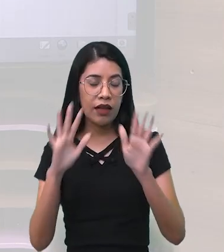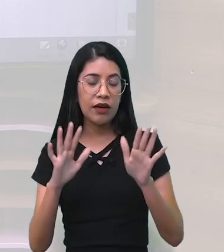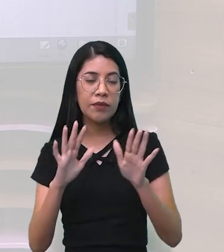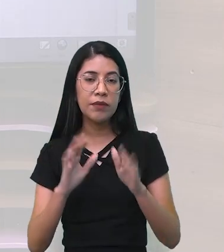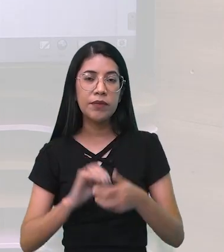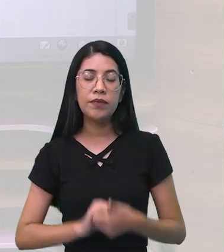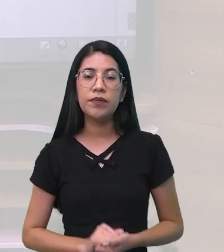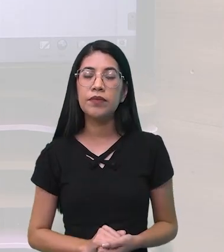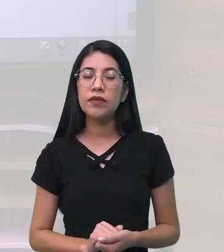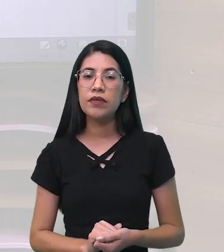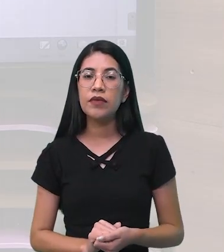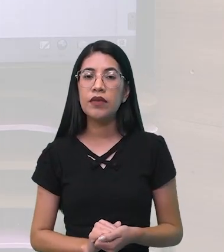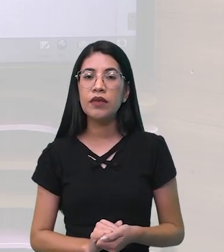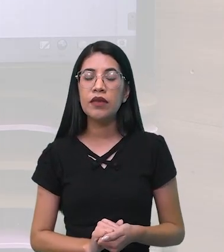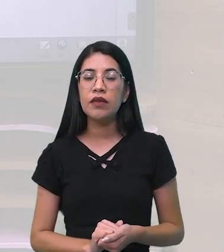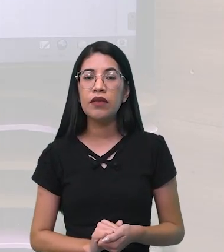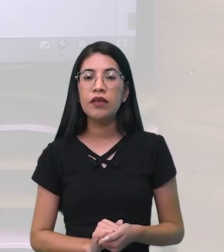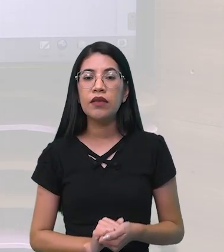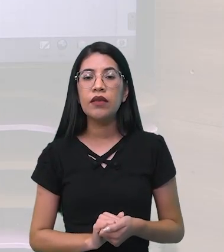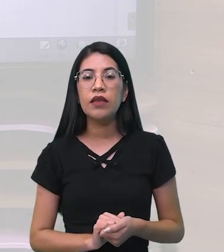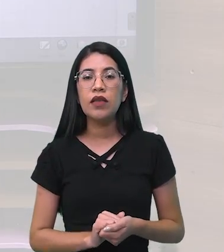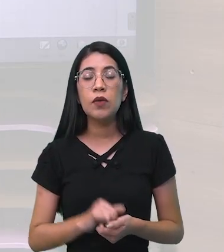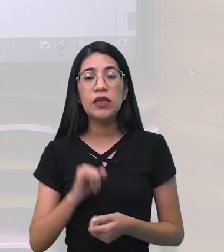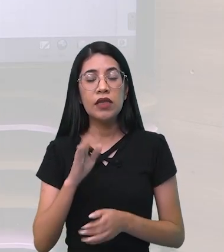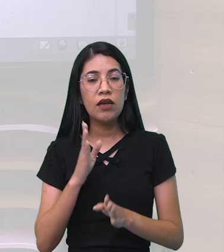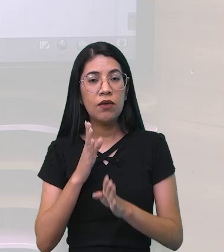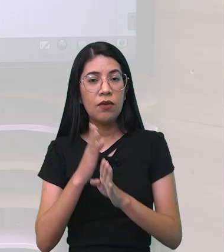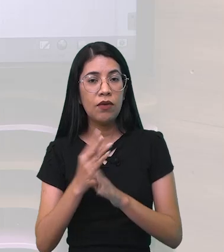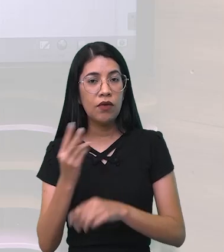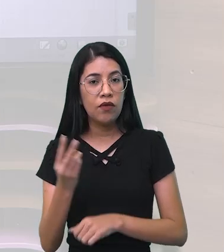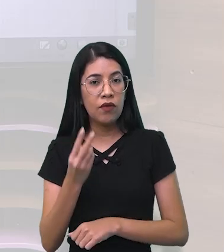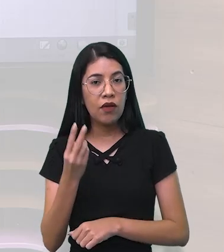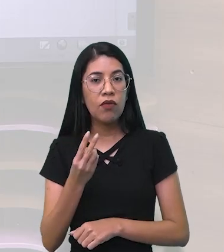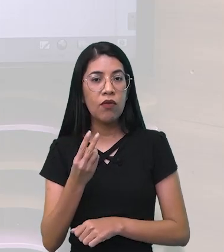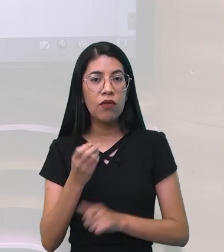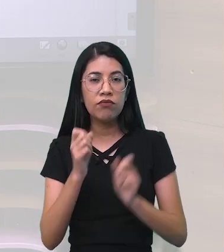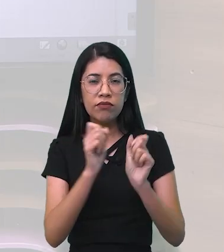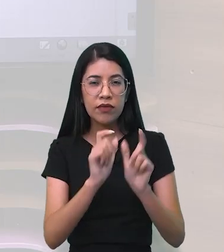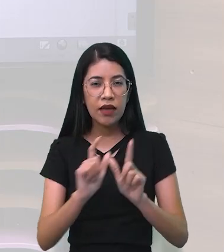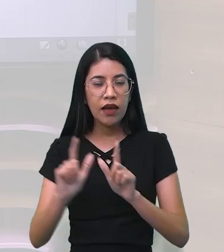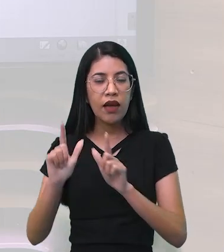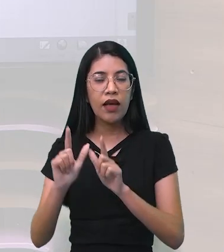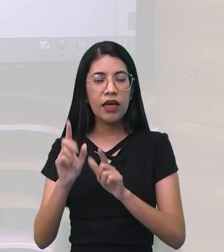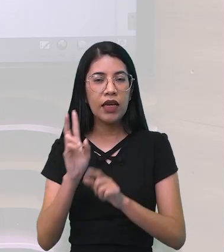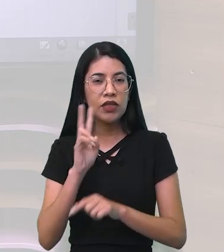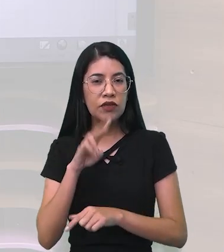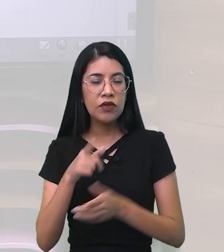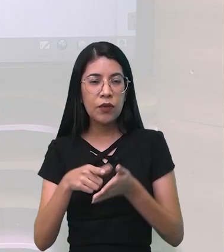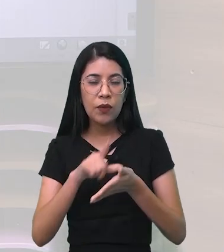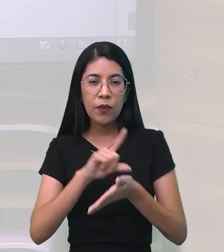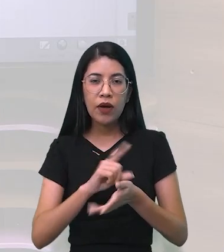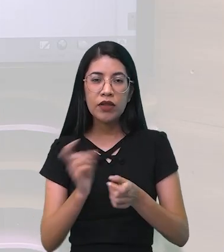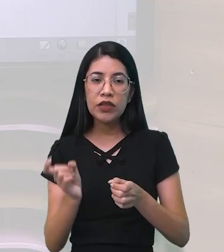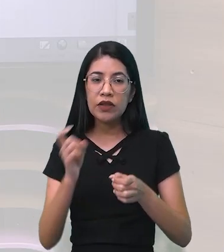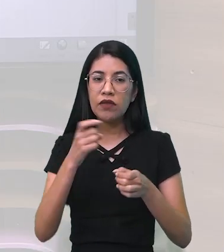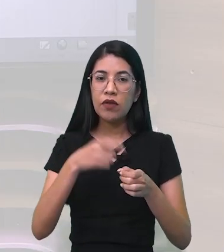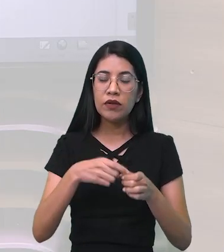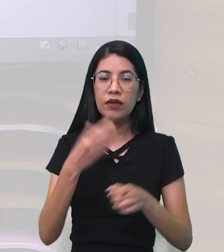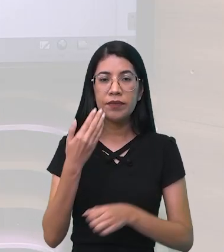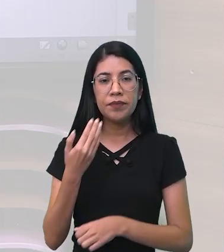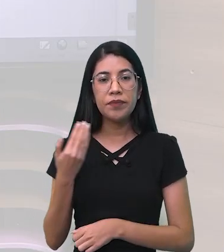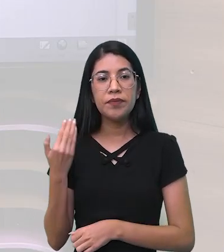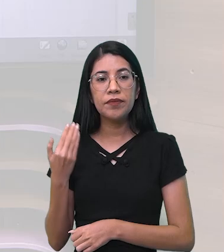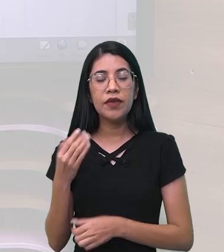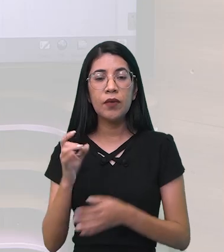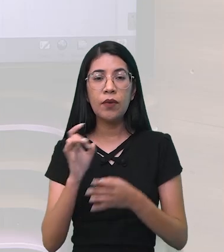primeiro, quando eu chamo um determinado valor, naquela primeira cartela que a gente viu, nós vamos voltar a ela.